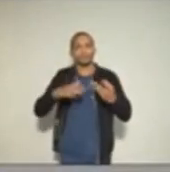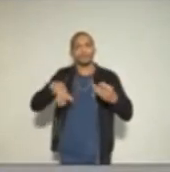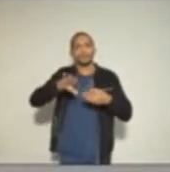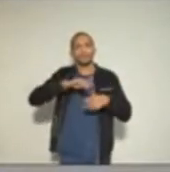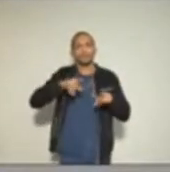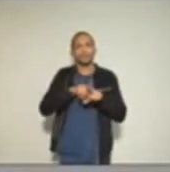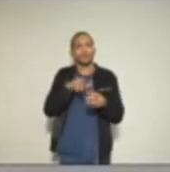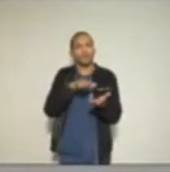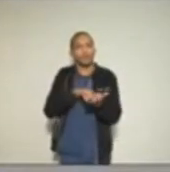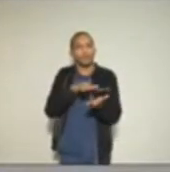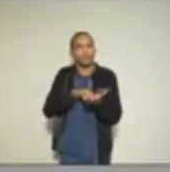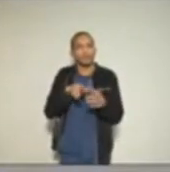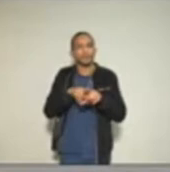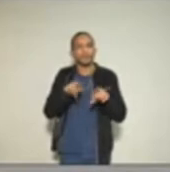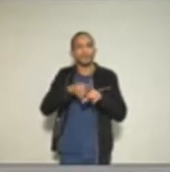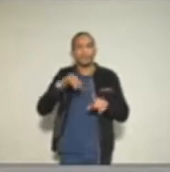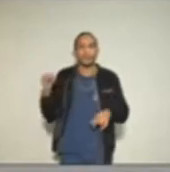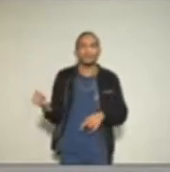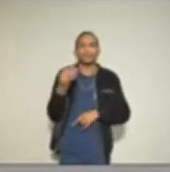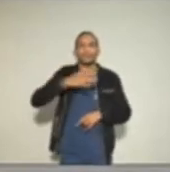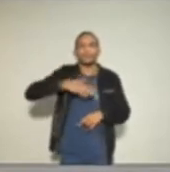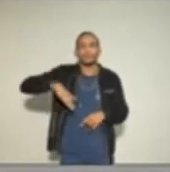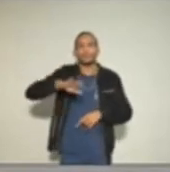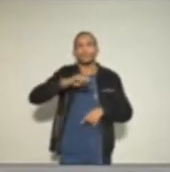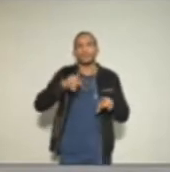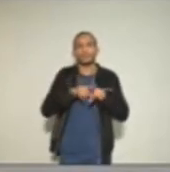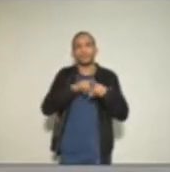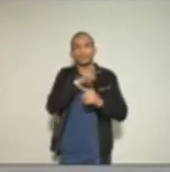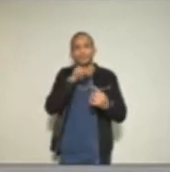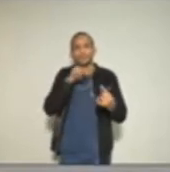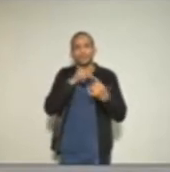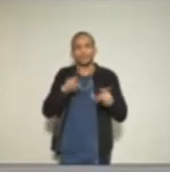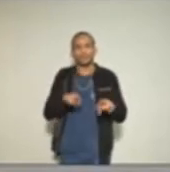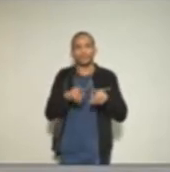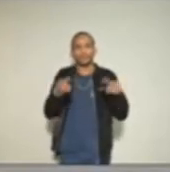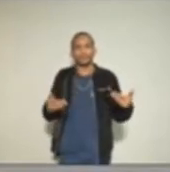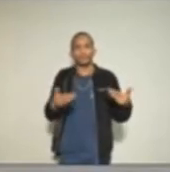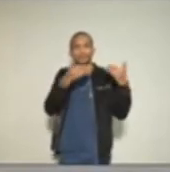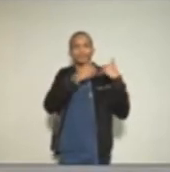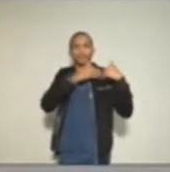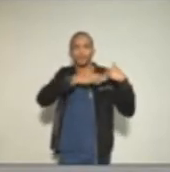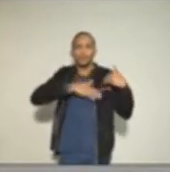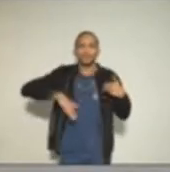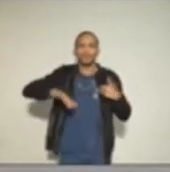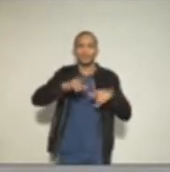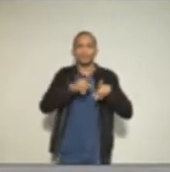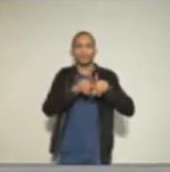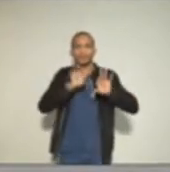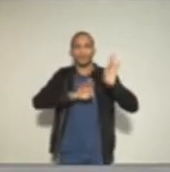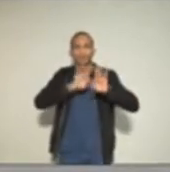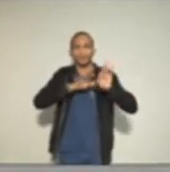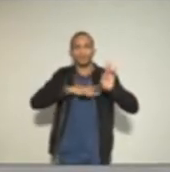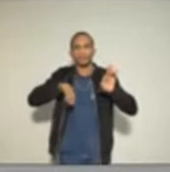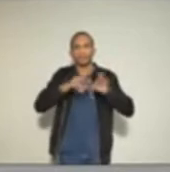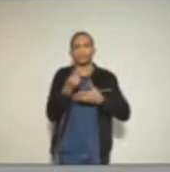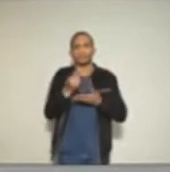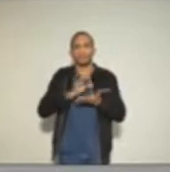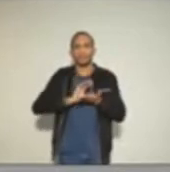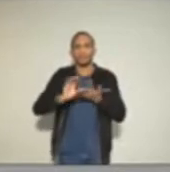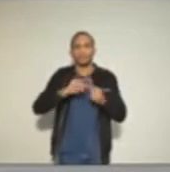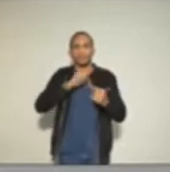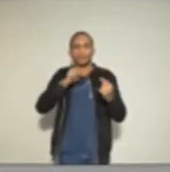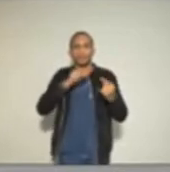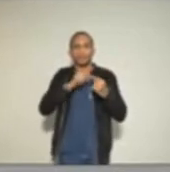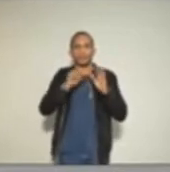de Cobrança, Importância, Aplicabilidade, Responsabilidades e o mecanismo de remuneração previsto